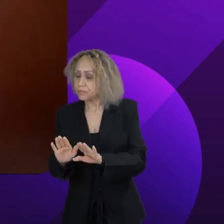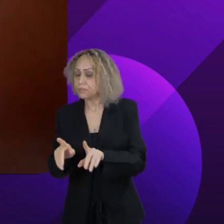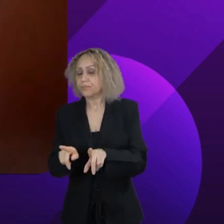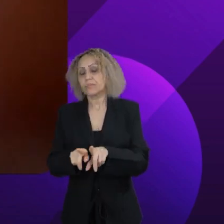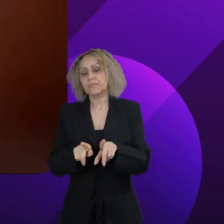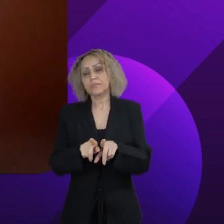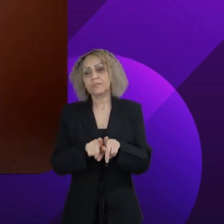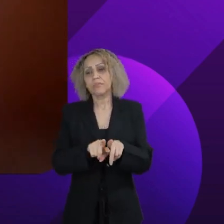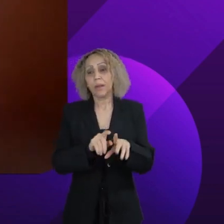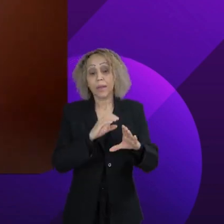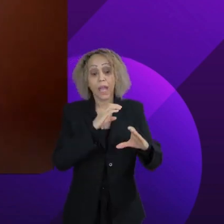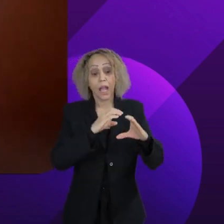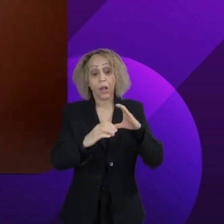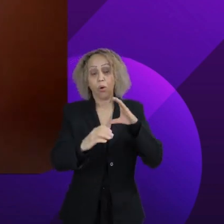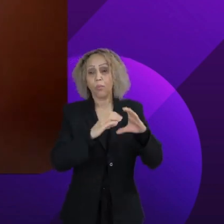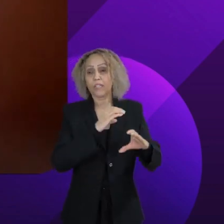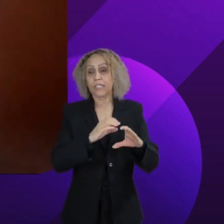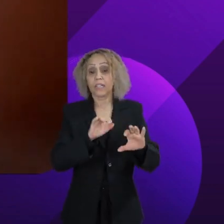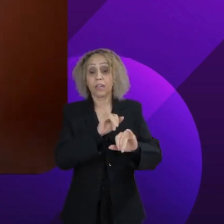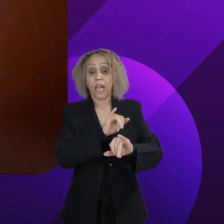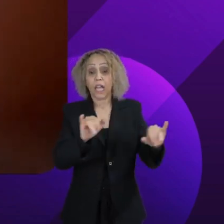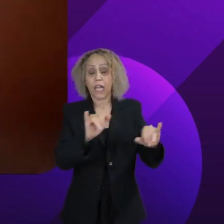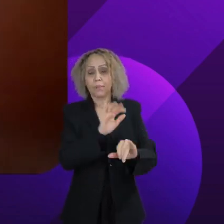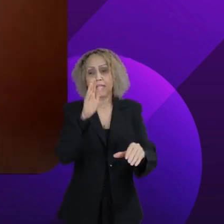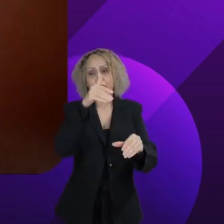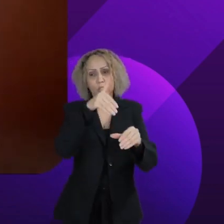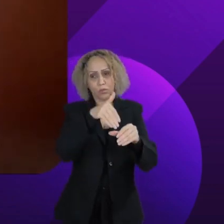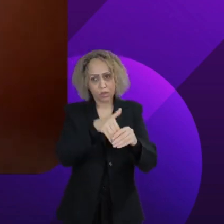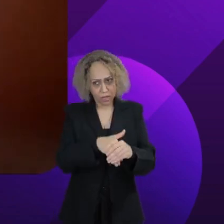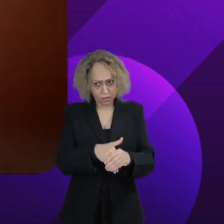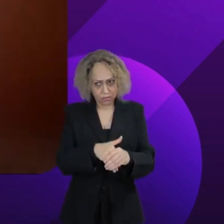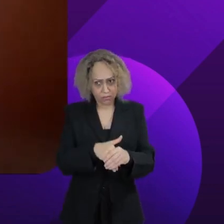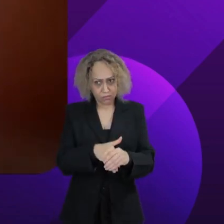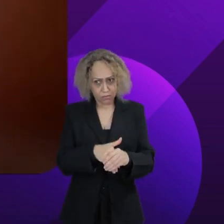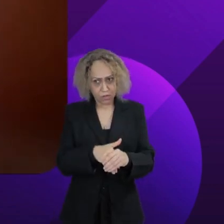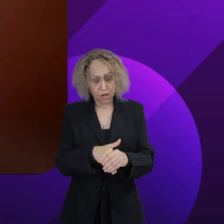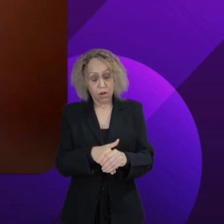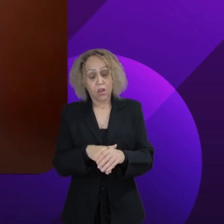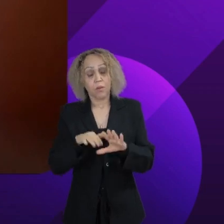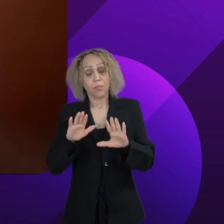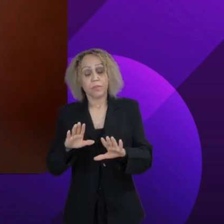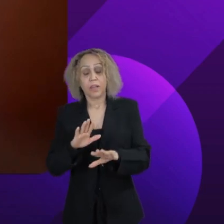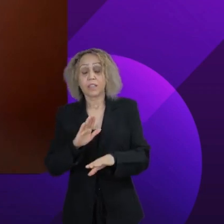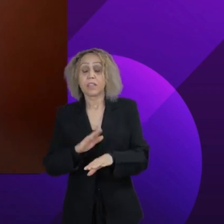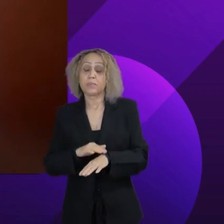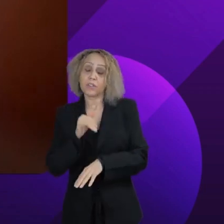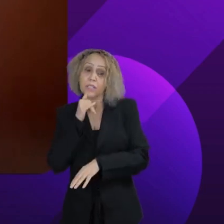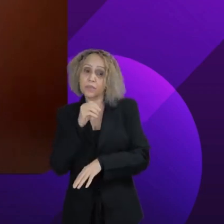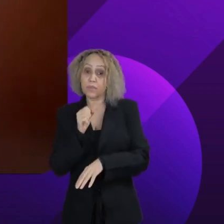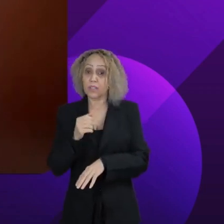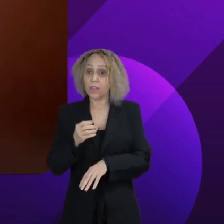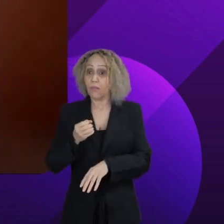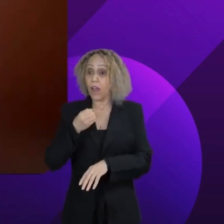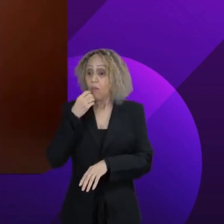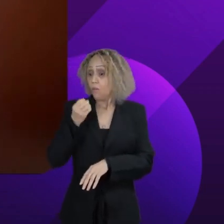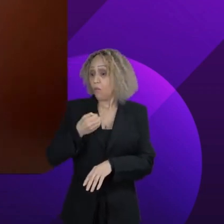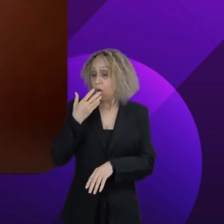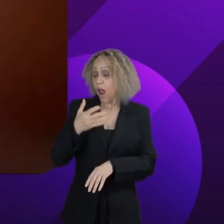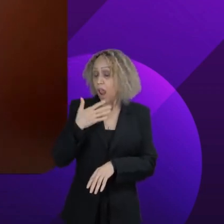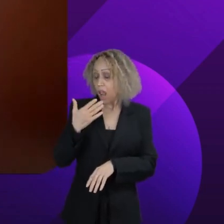dia, mas até para o post espontâneo você tem que se organizar. Então, investir